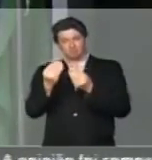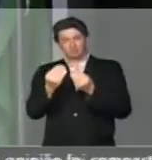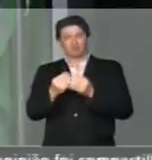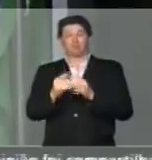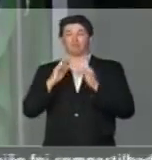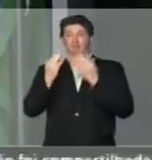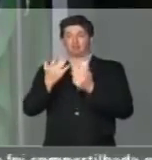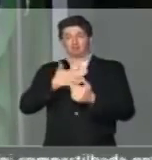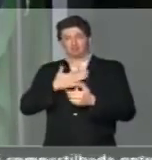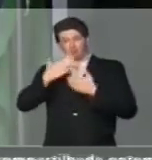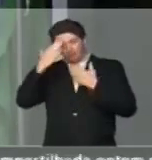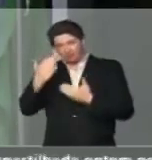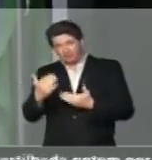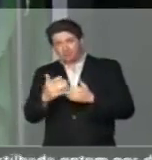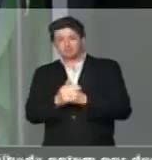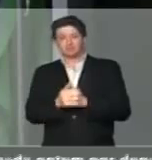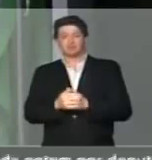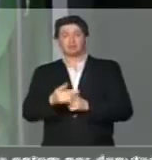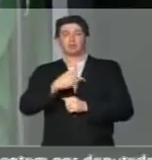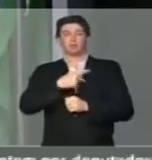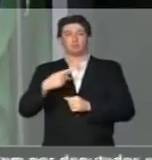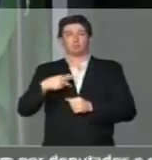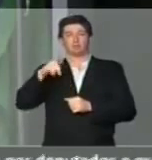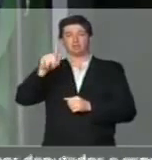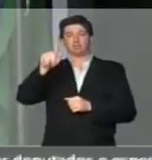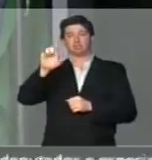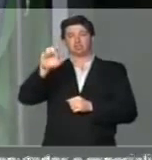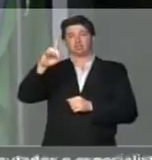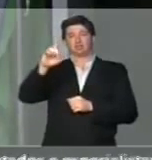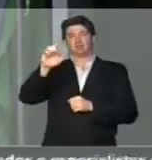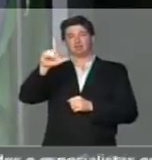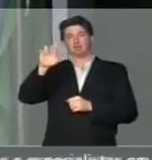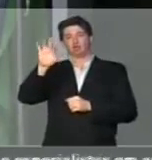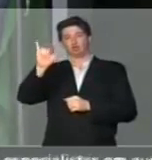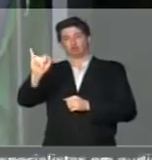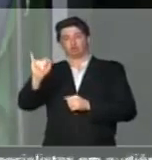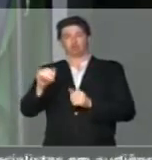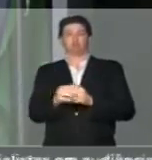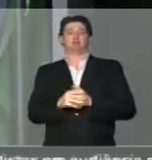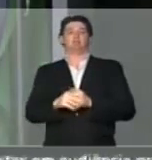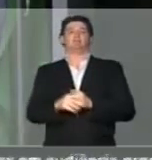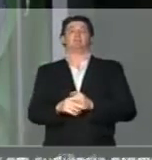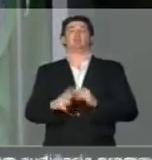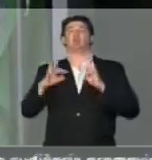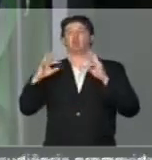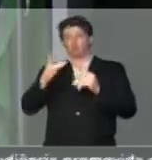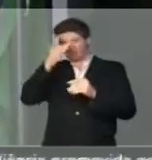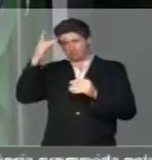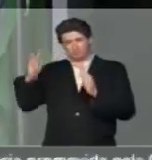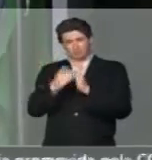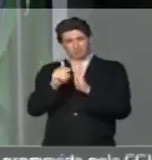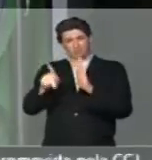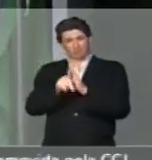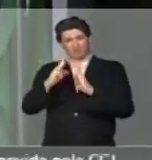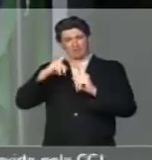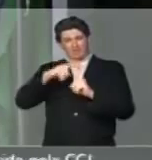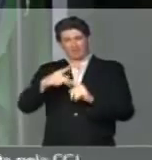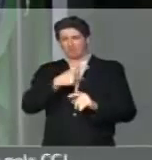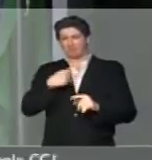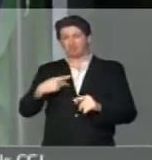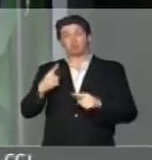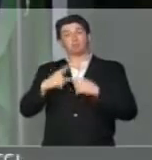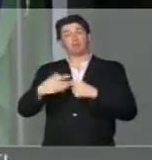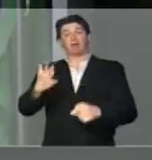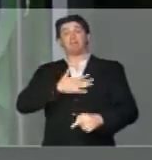e da minha família, e agradecer ao pastor Gedeuti e todos os pastores, todos os membros, porque a minha vida